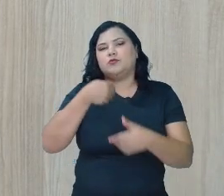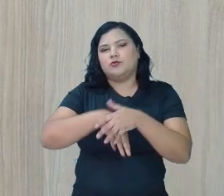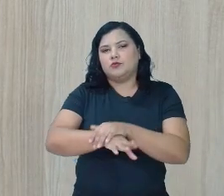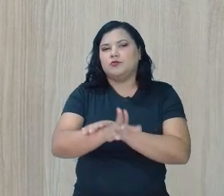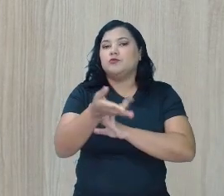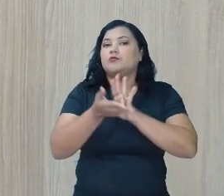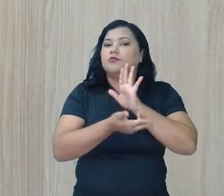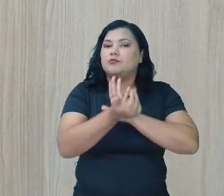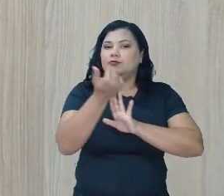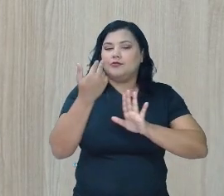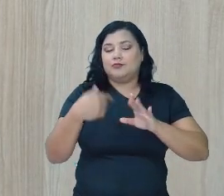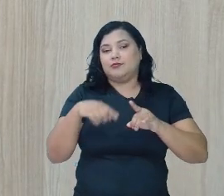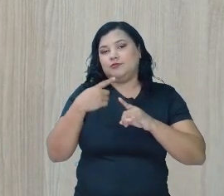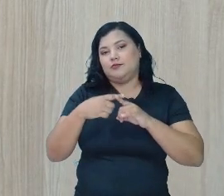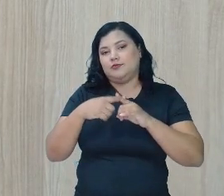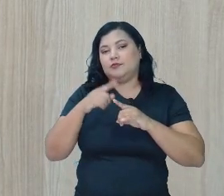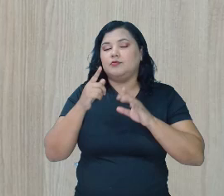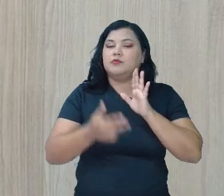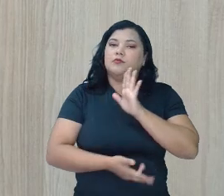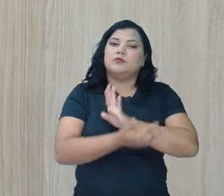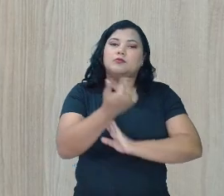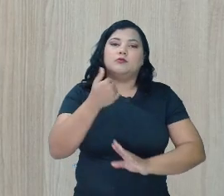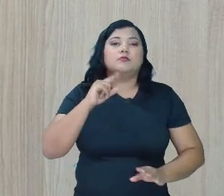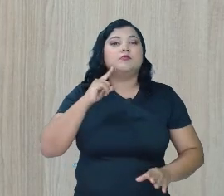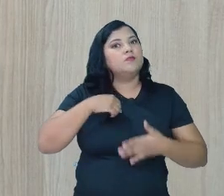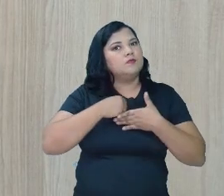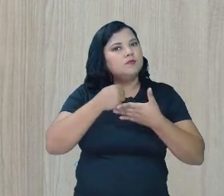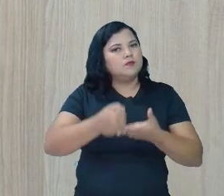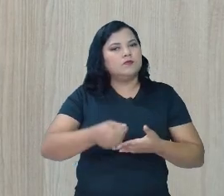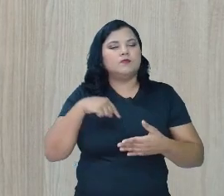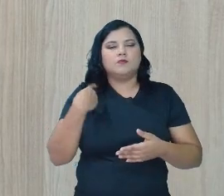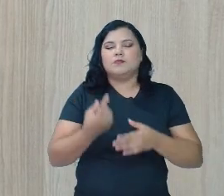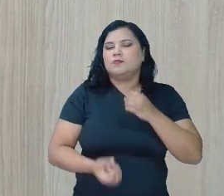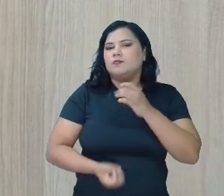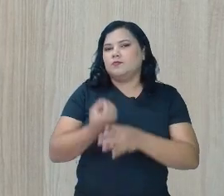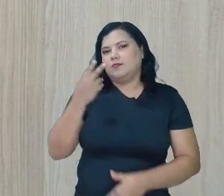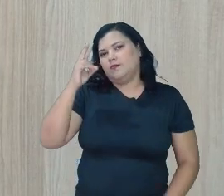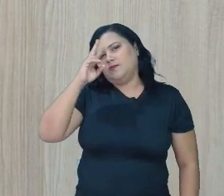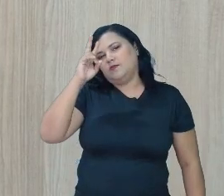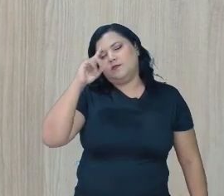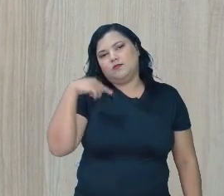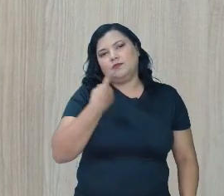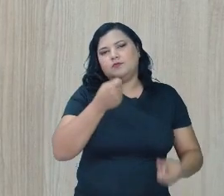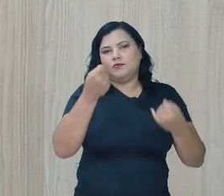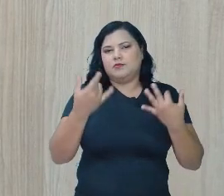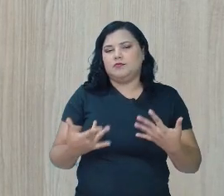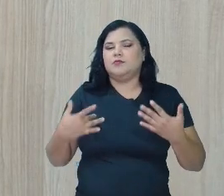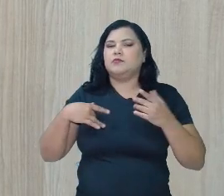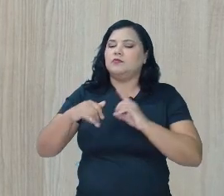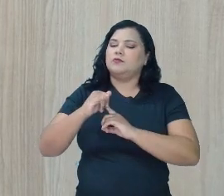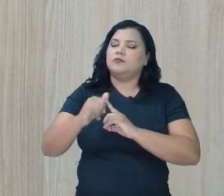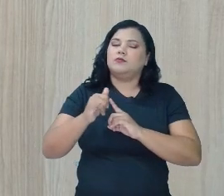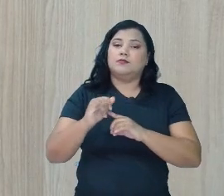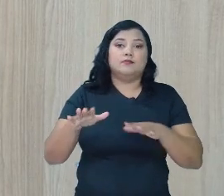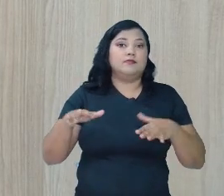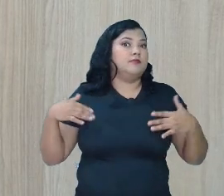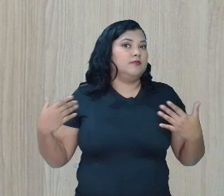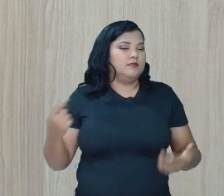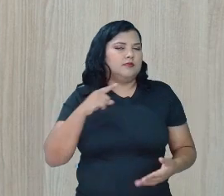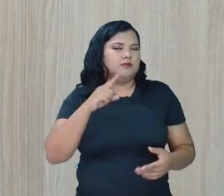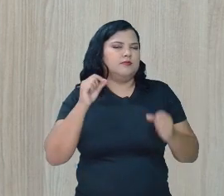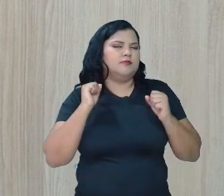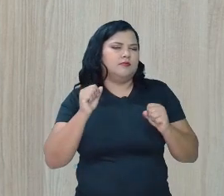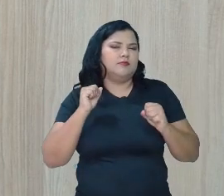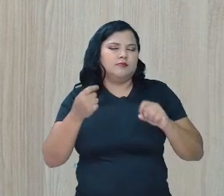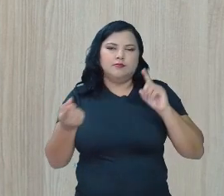professora, porque o desenho, ele ajuda a gente a criar histórias, né? Como a gente estava falando de narrativa. Então, de repente, você pode